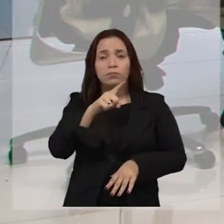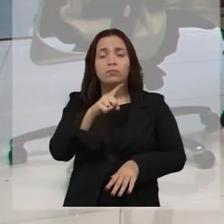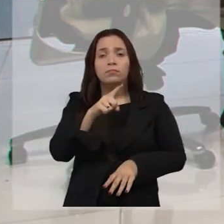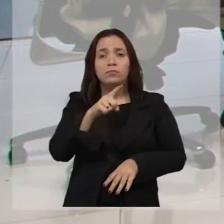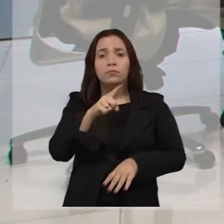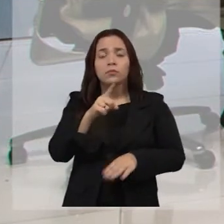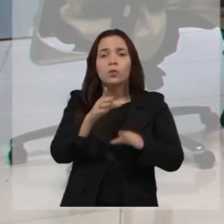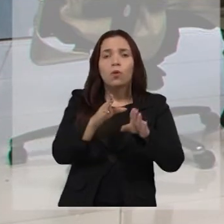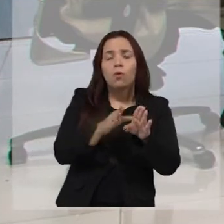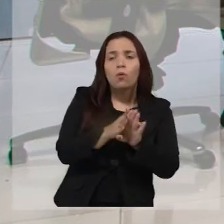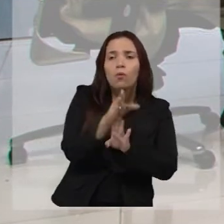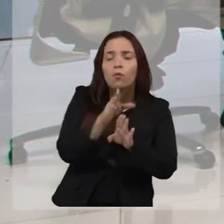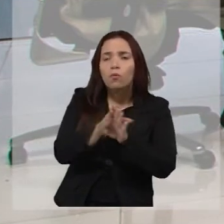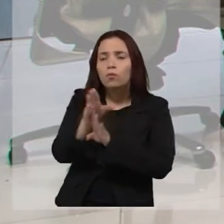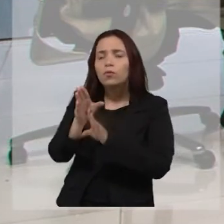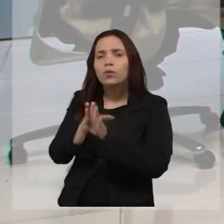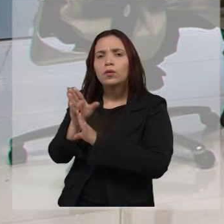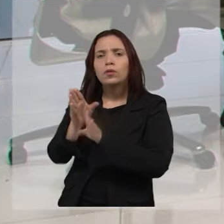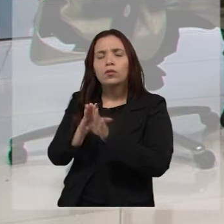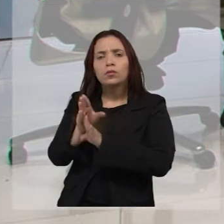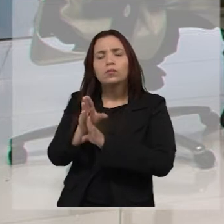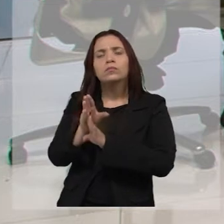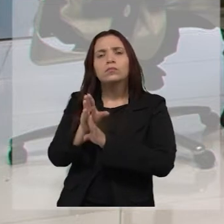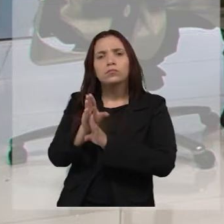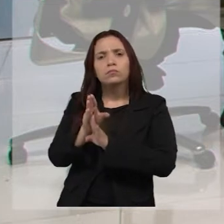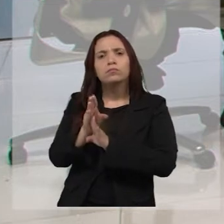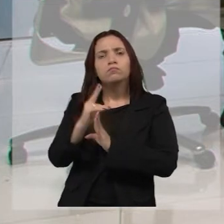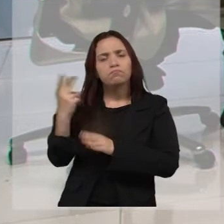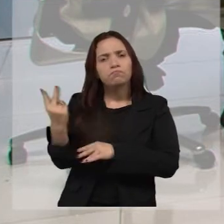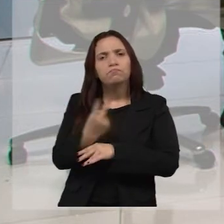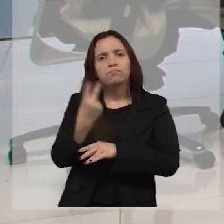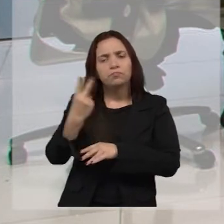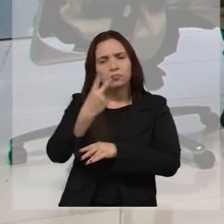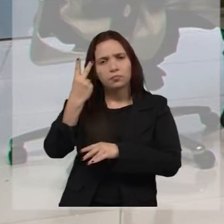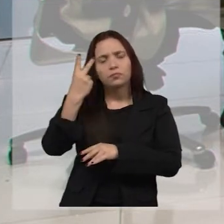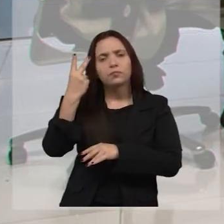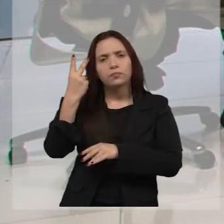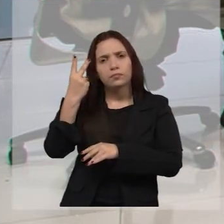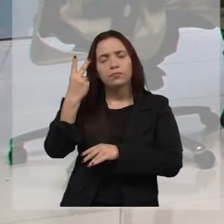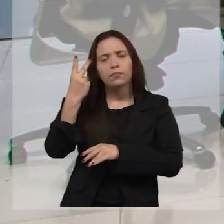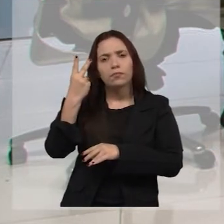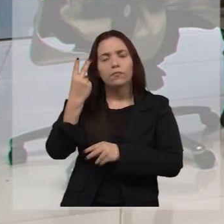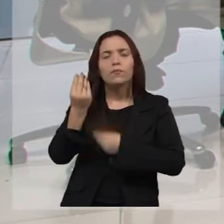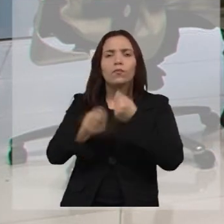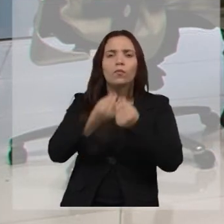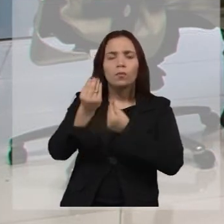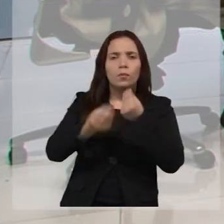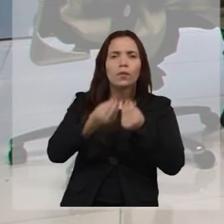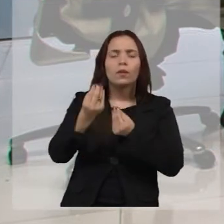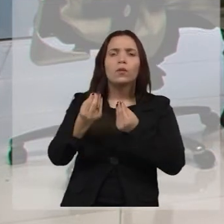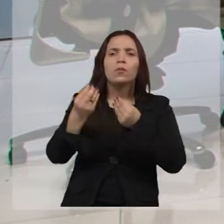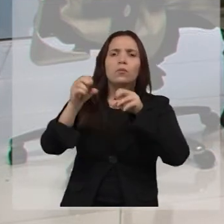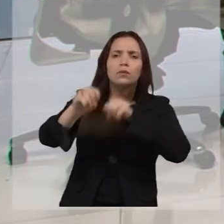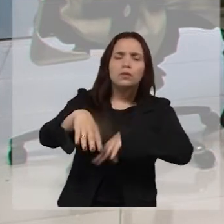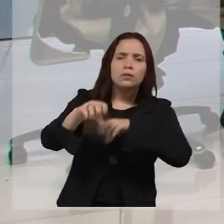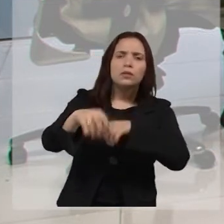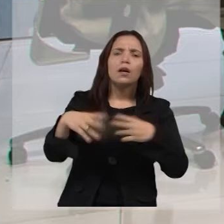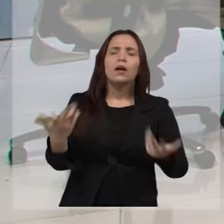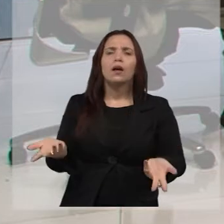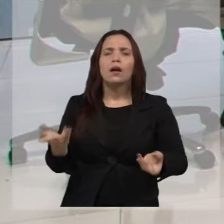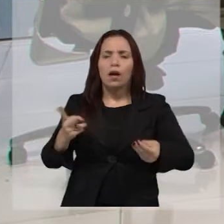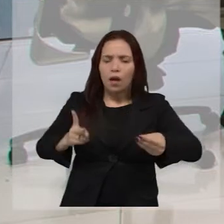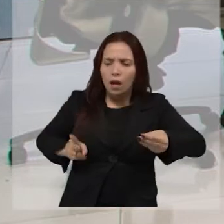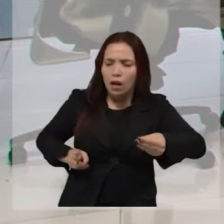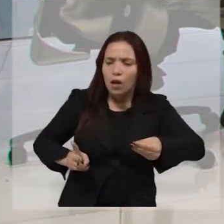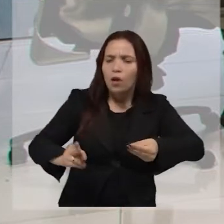com poucas orientações, valorizou o trabalho, né? Com poucas orientações de condução, de como